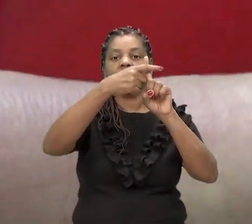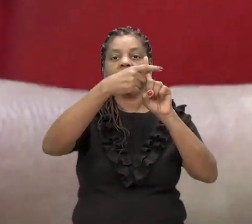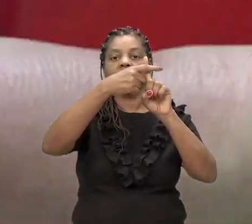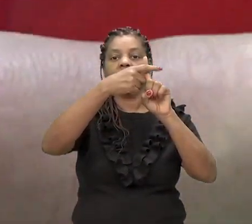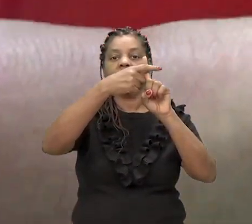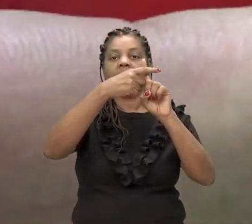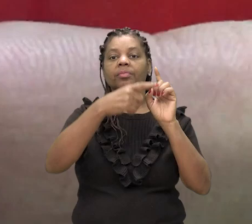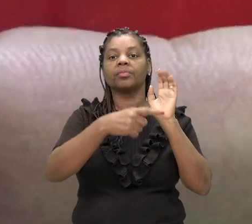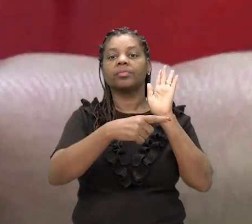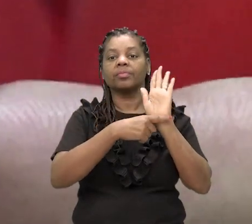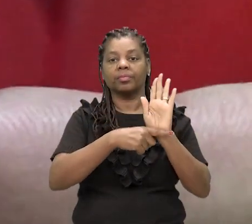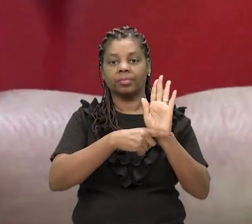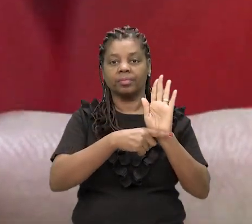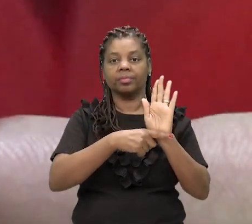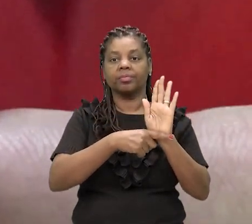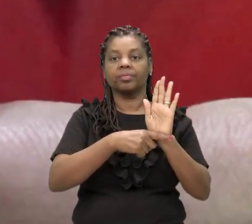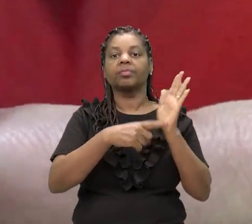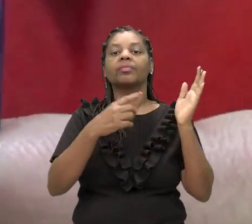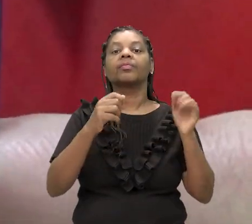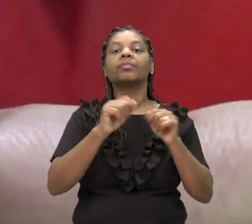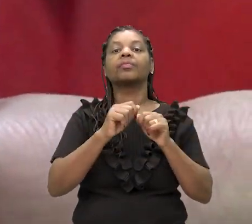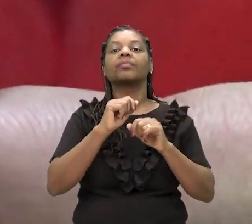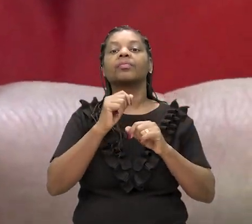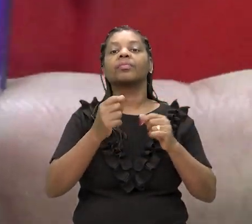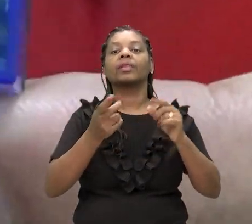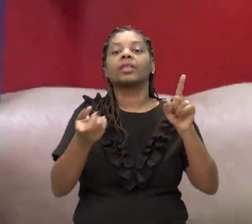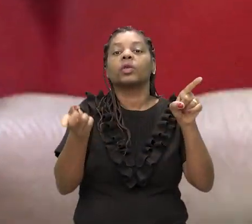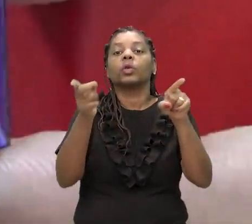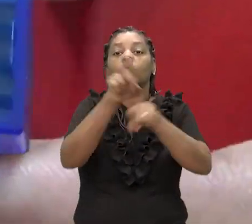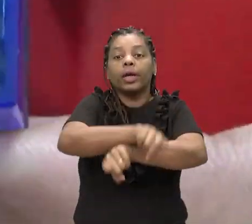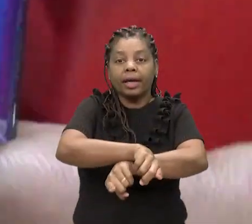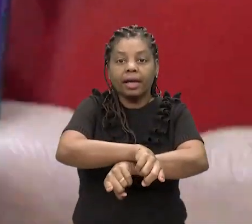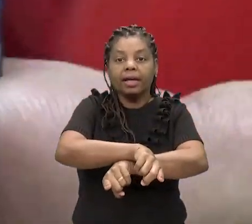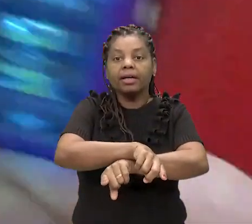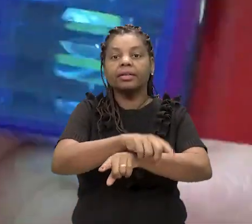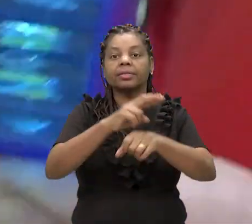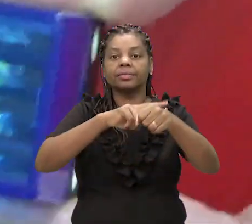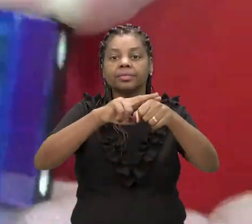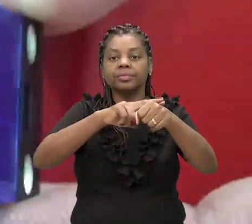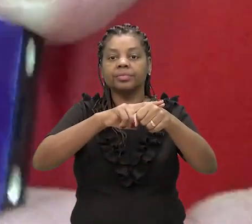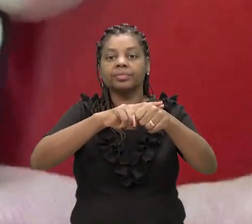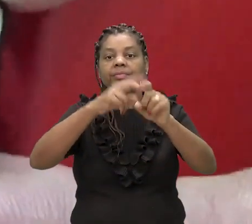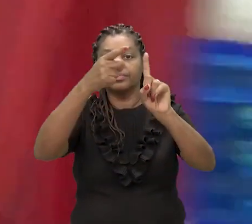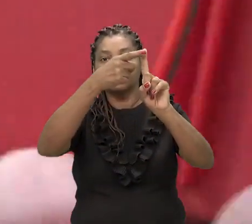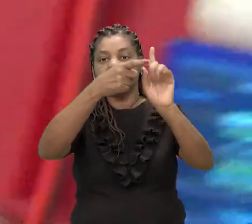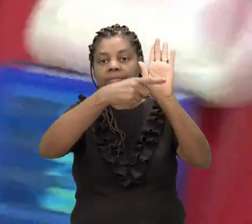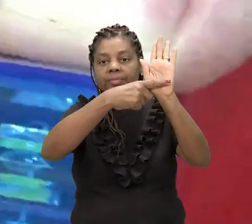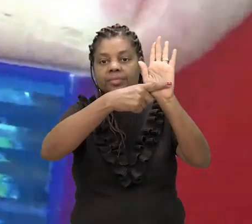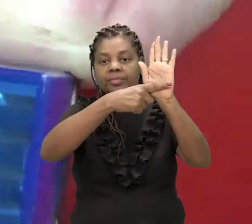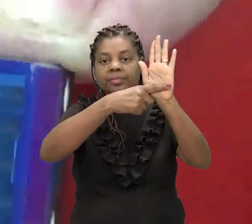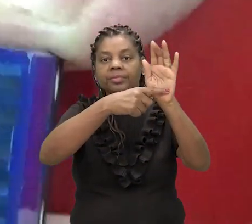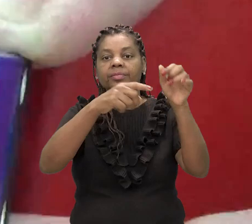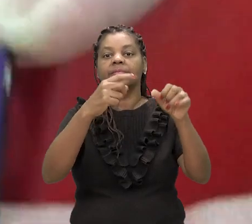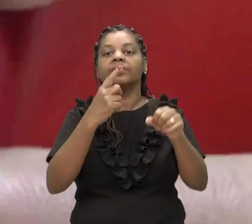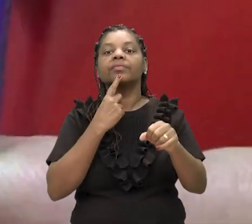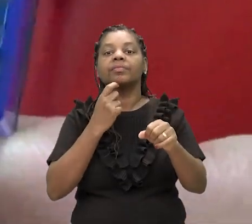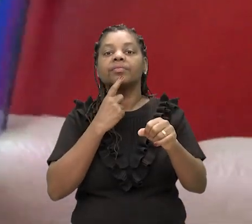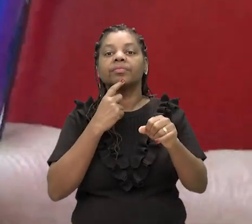Nós temos o lado positivo e o lado negativo. Então o que eu vou fazer é inverter. Vou colocar o verdinho